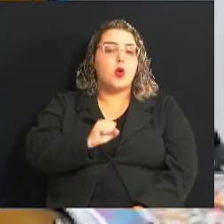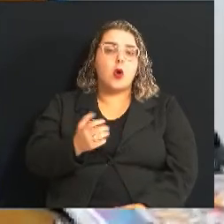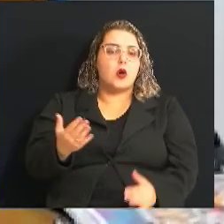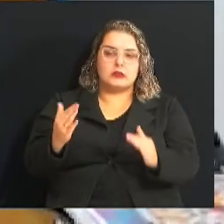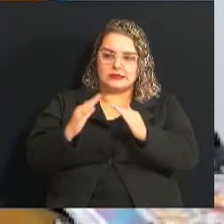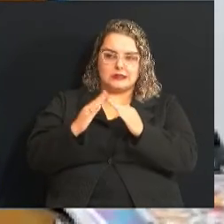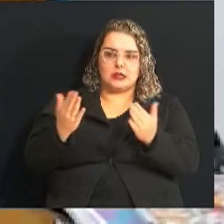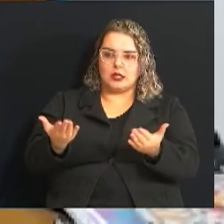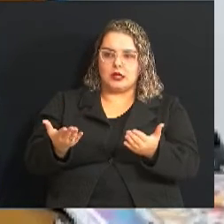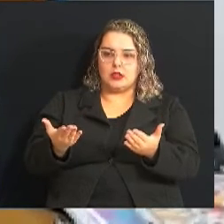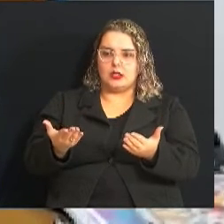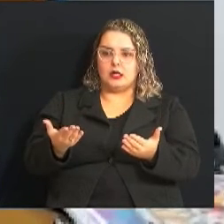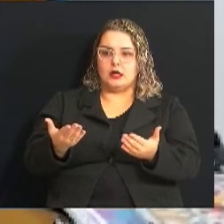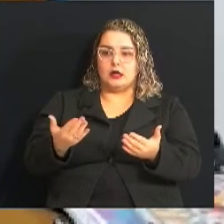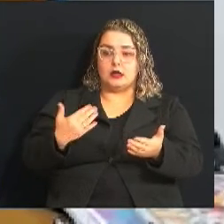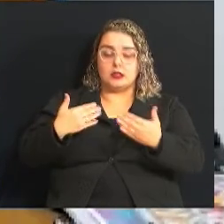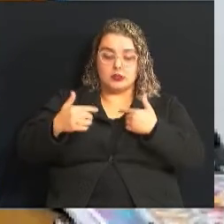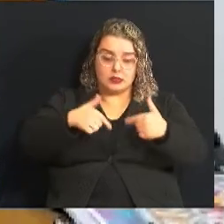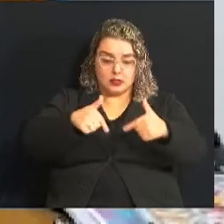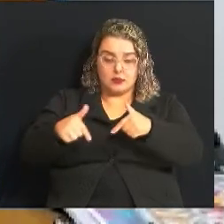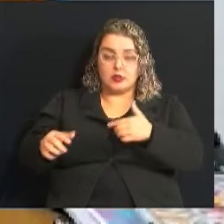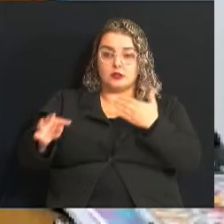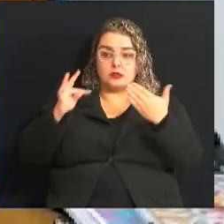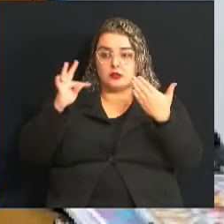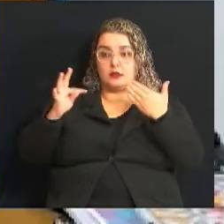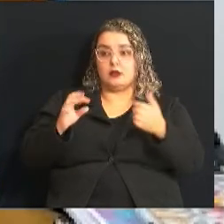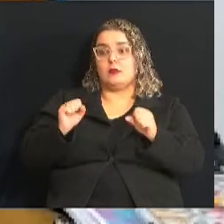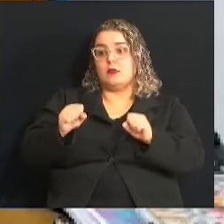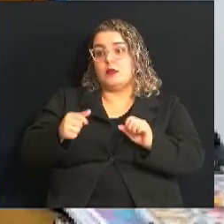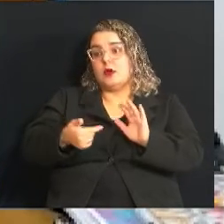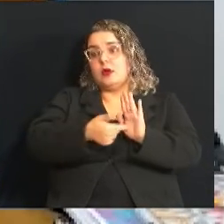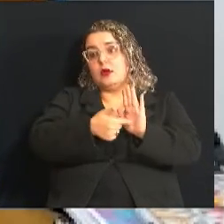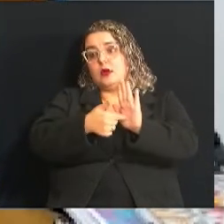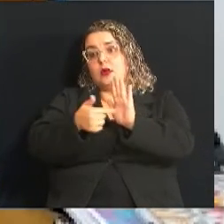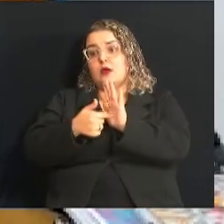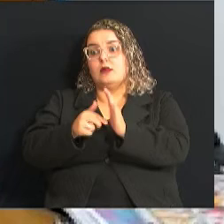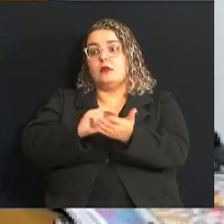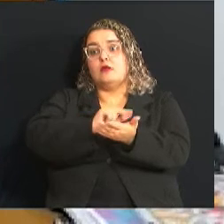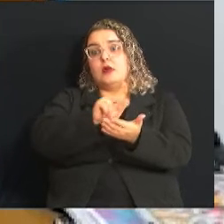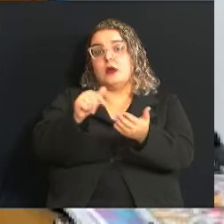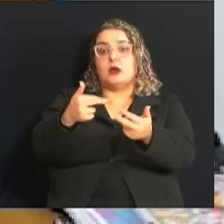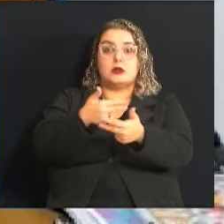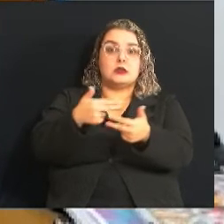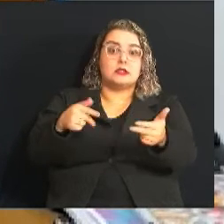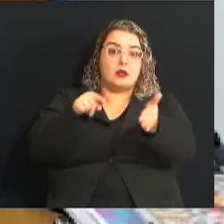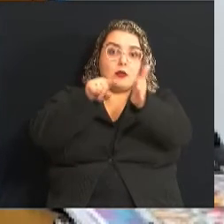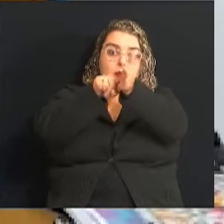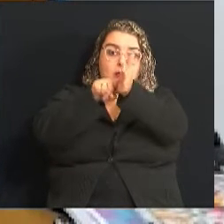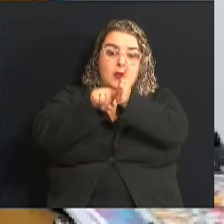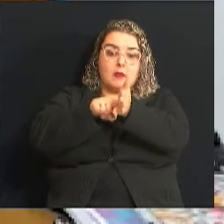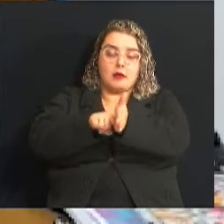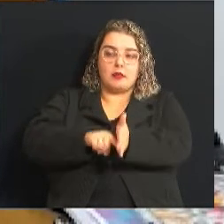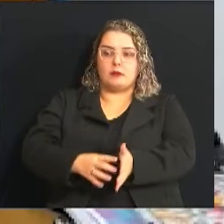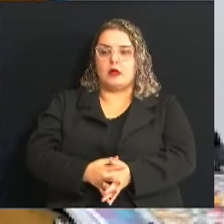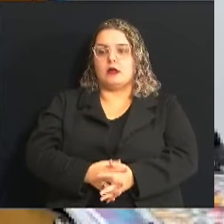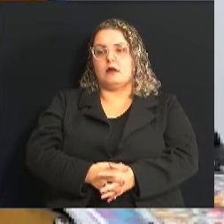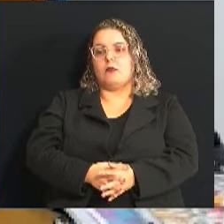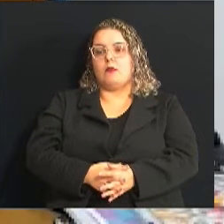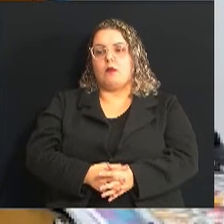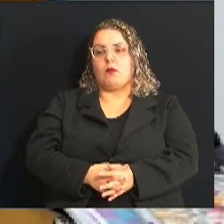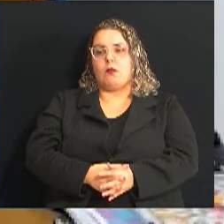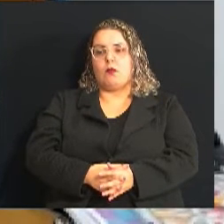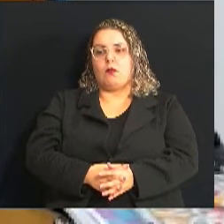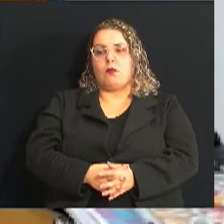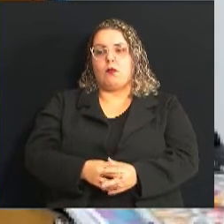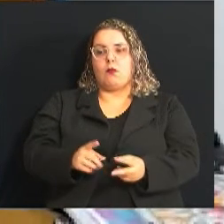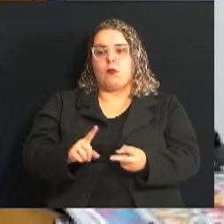isso em terapia, às vezes a criança pode revelar várias questões ali. Outra questão,